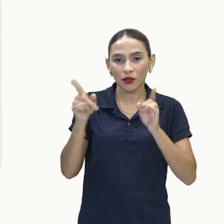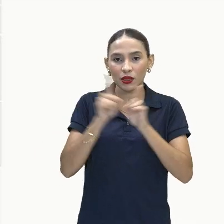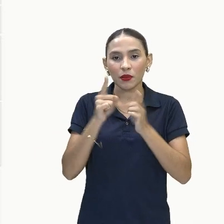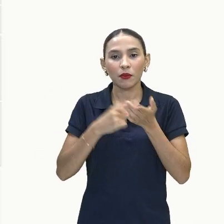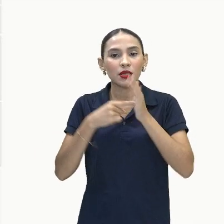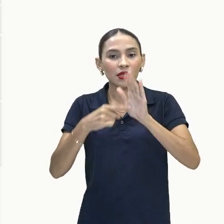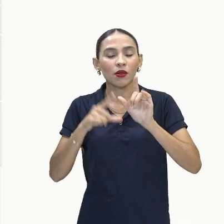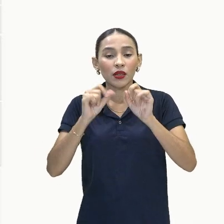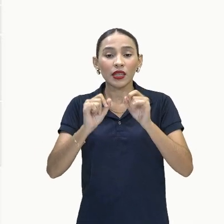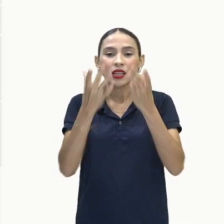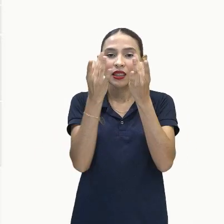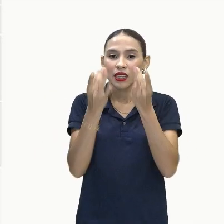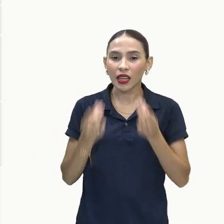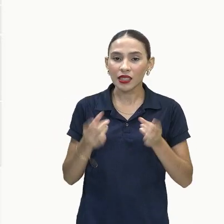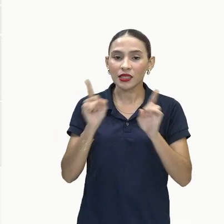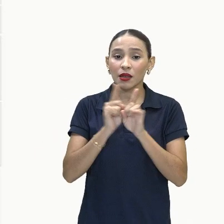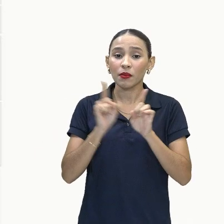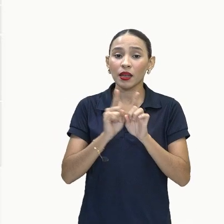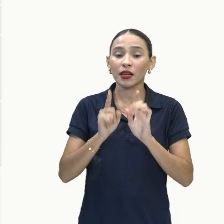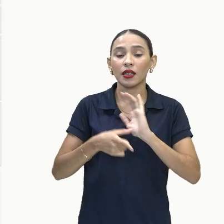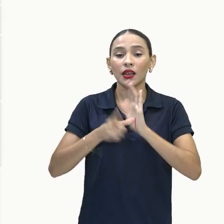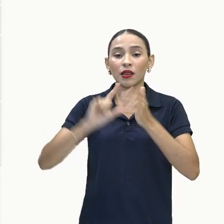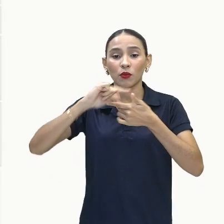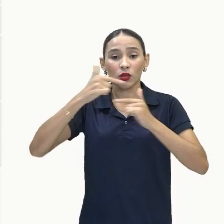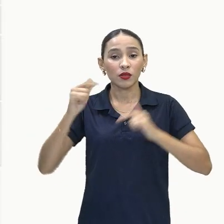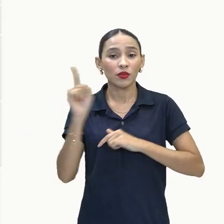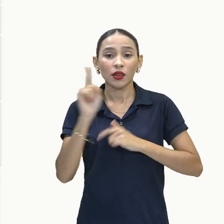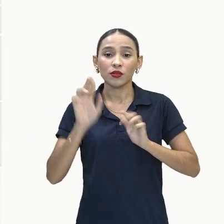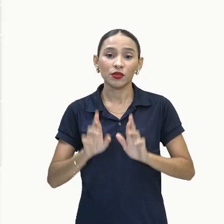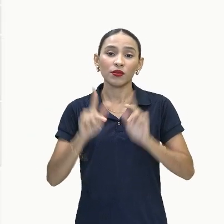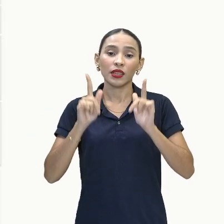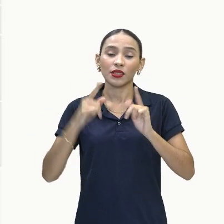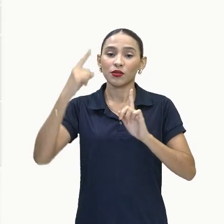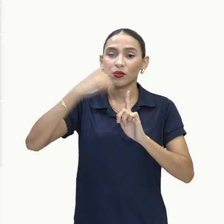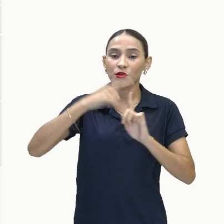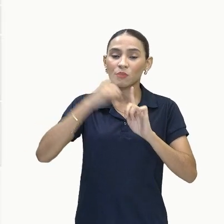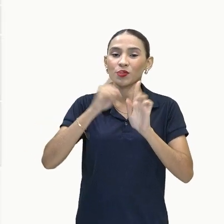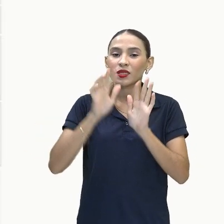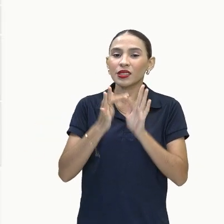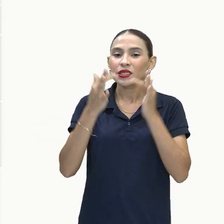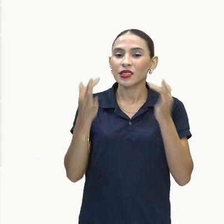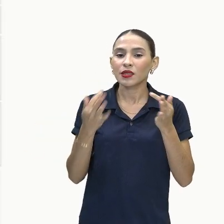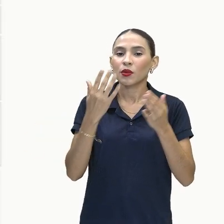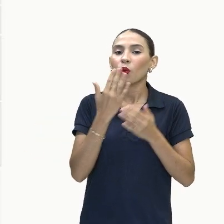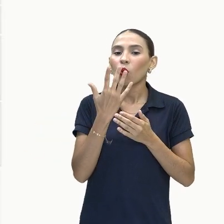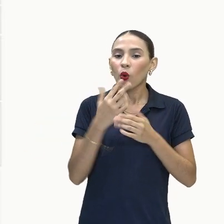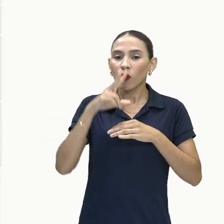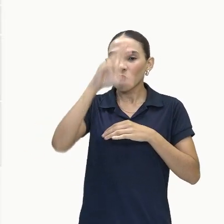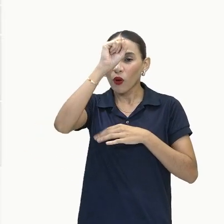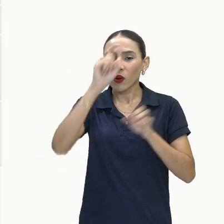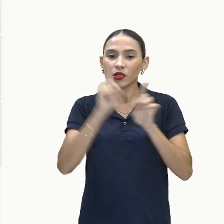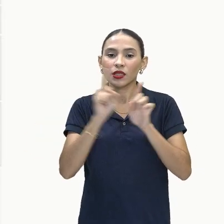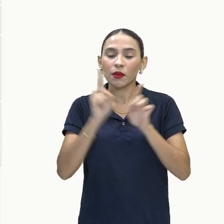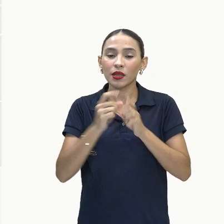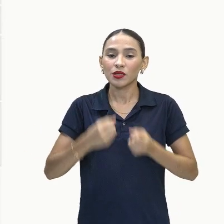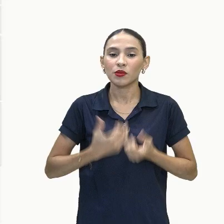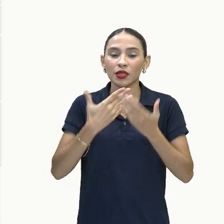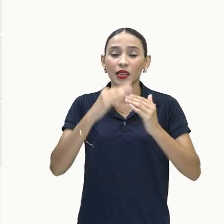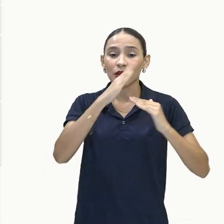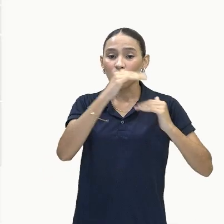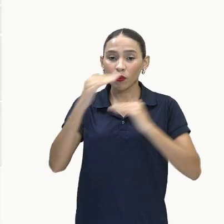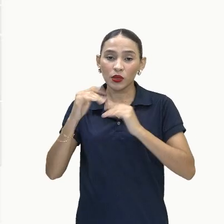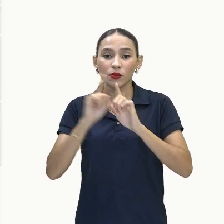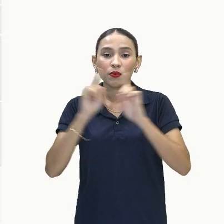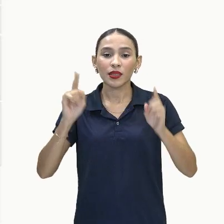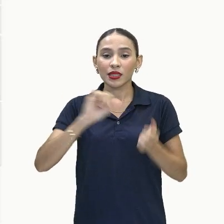da profundidade. Já no modernismo, não. São as formas simplificadas, cores vivas, deformações inspiradas no cubismo,